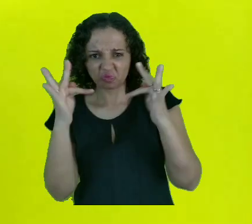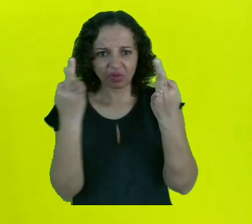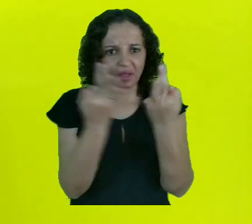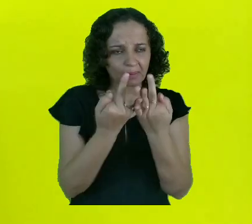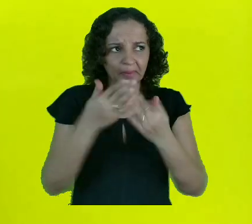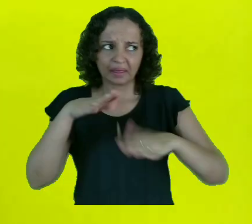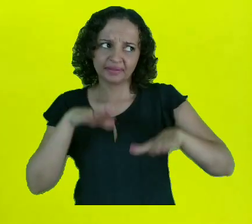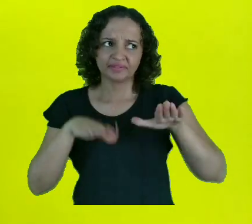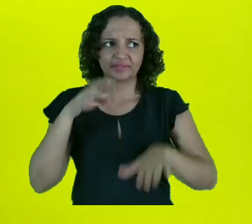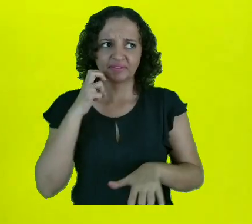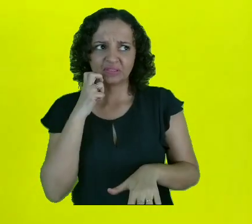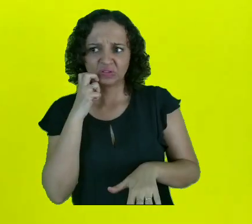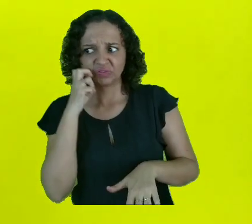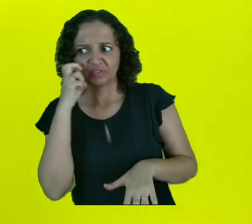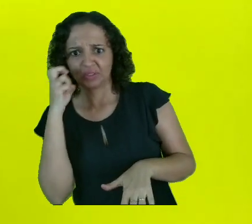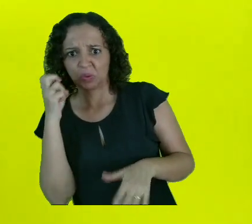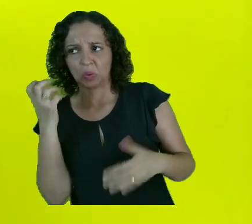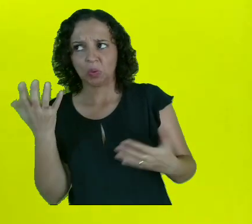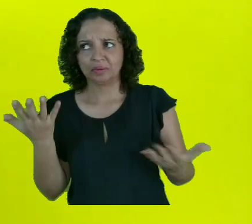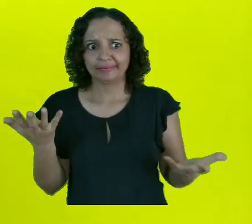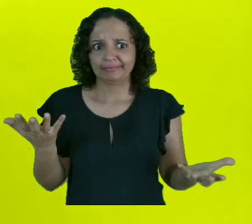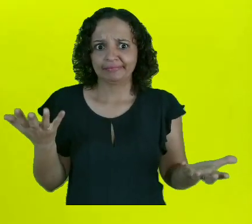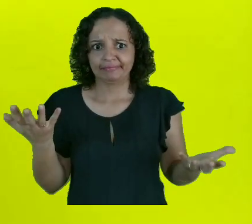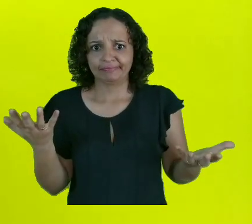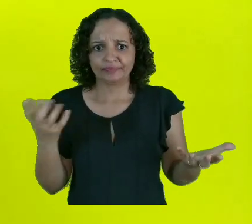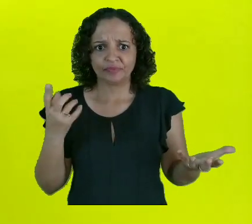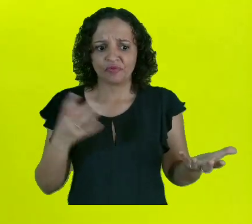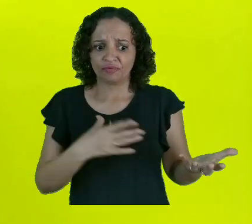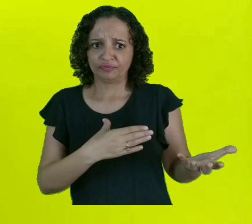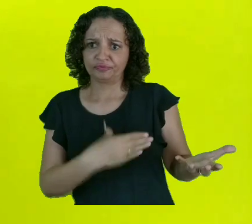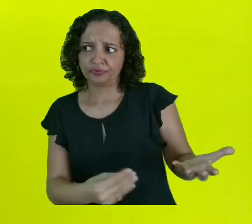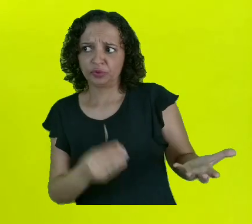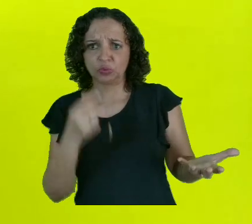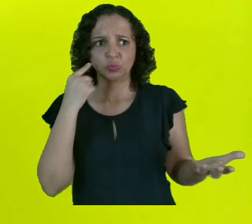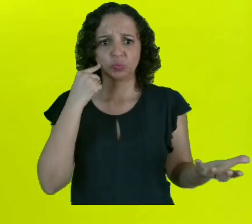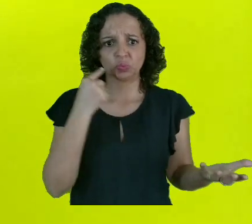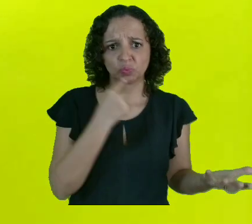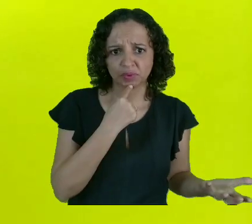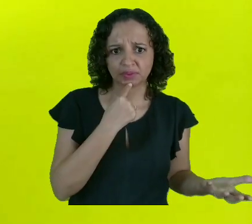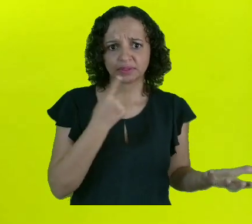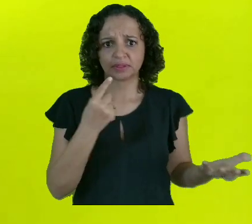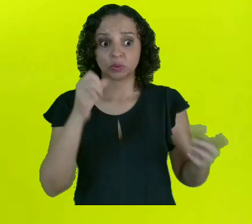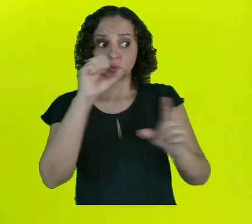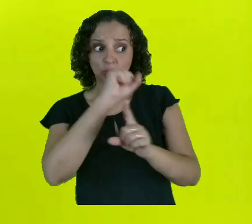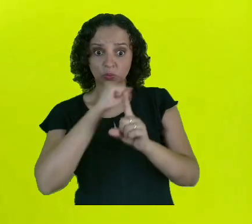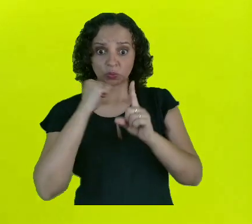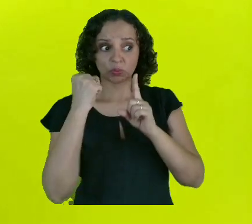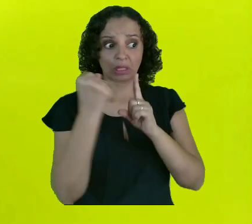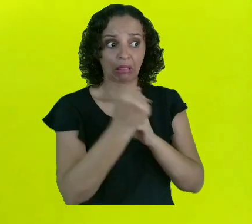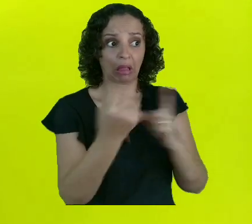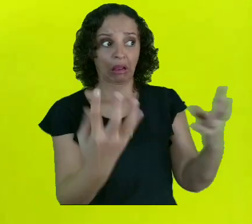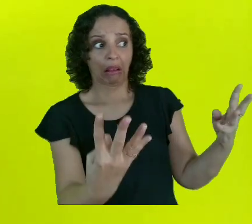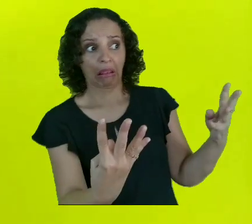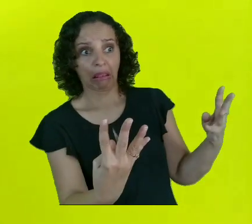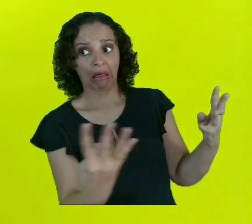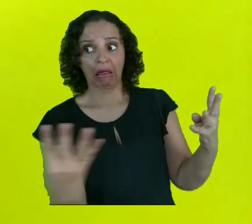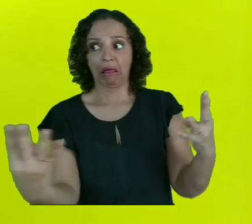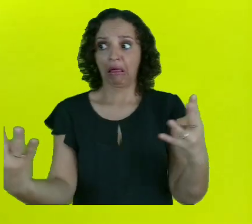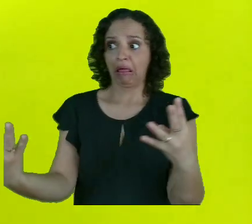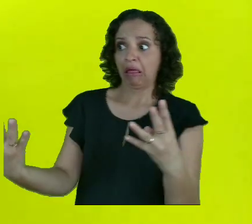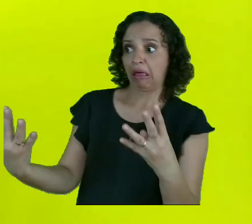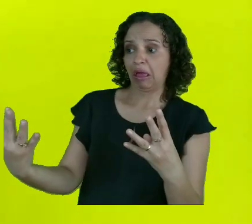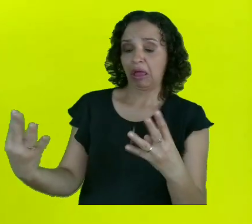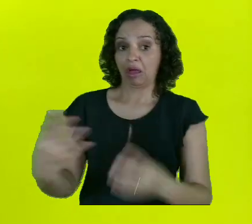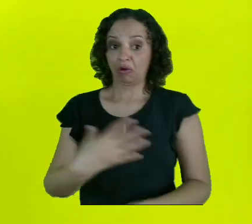seria, vamos dizer assim, seria diante da sociedade, como que eu vou ficar? Meu filho